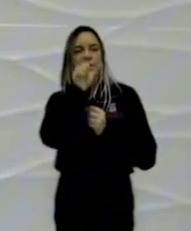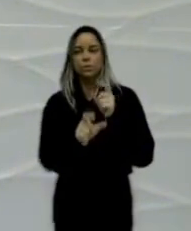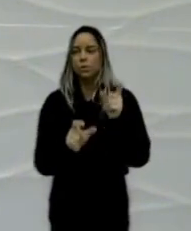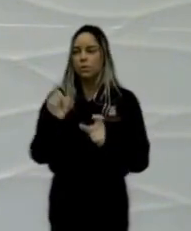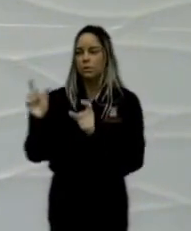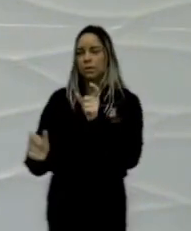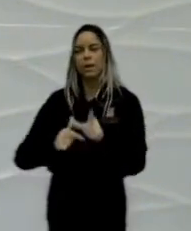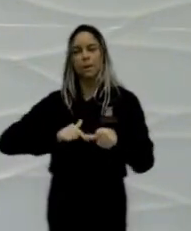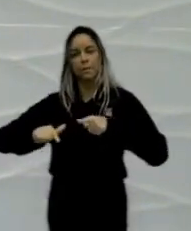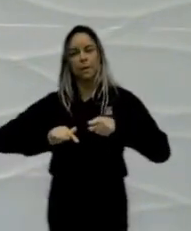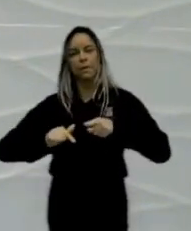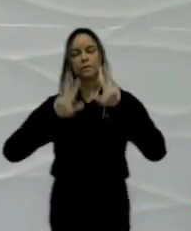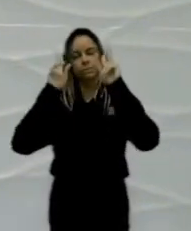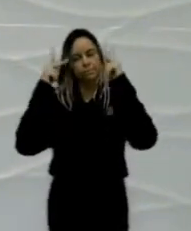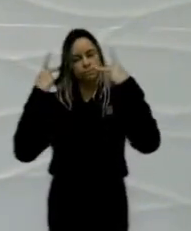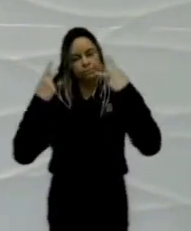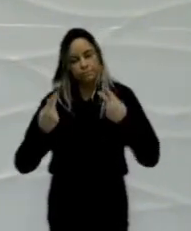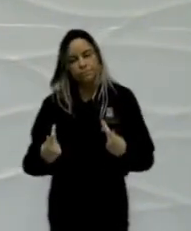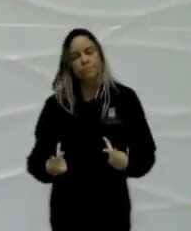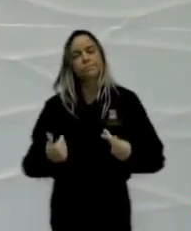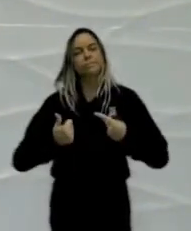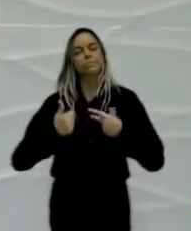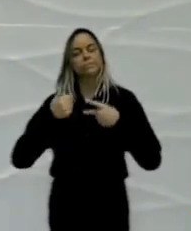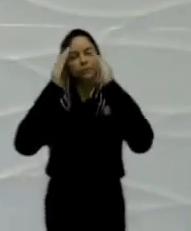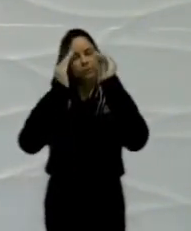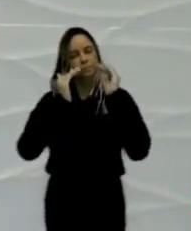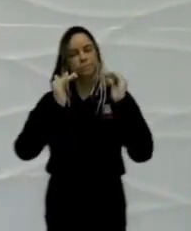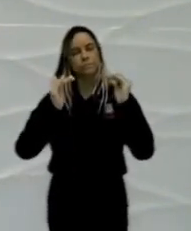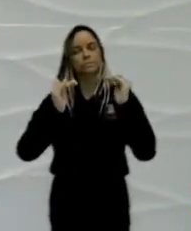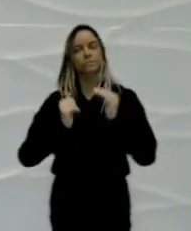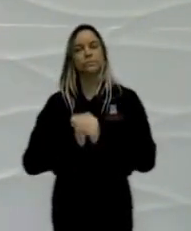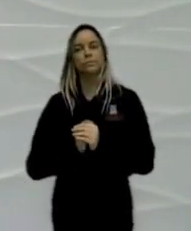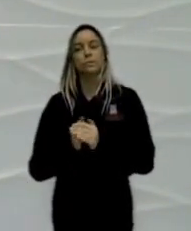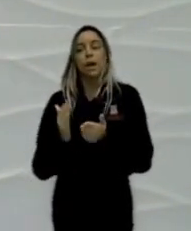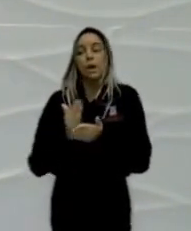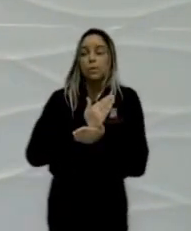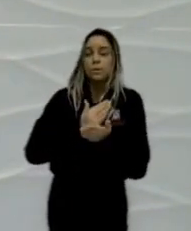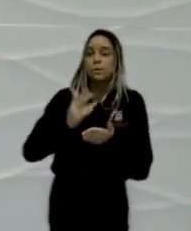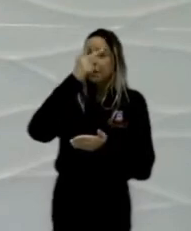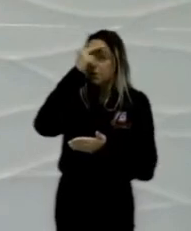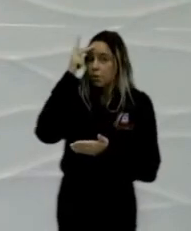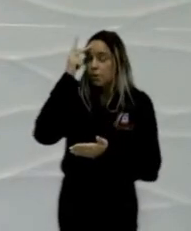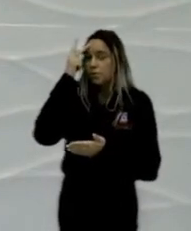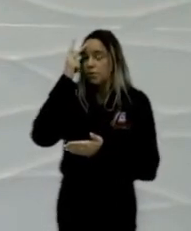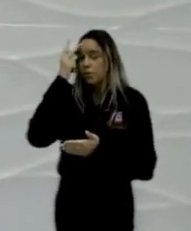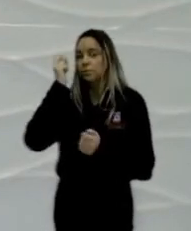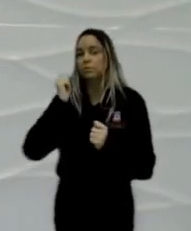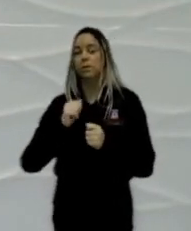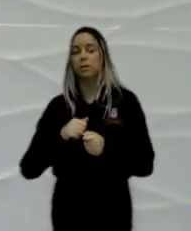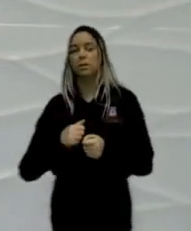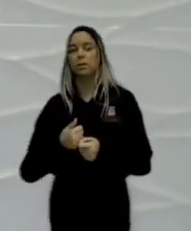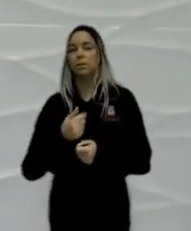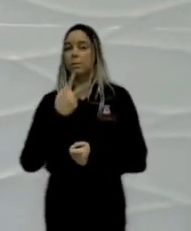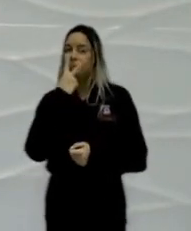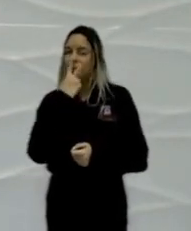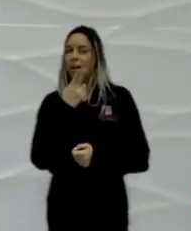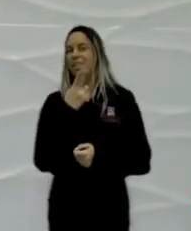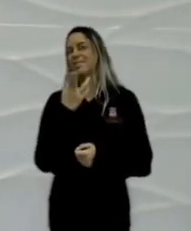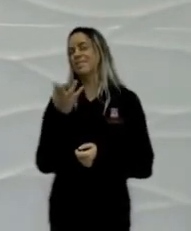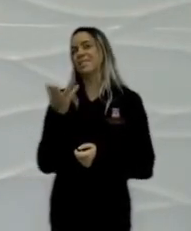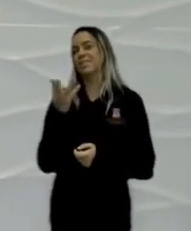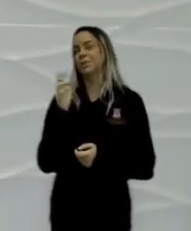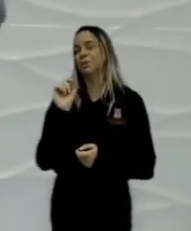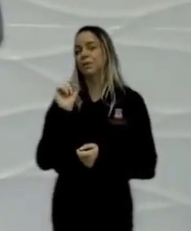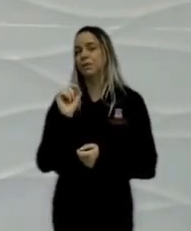com urbanidade. Algumas pessoas da população é que se acham, parece que,